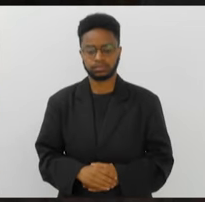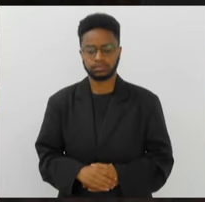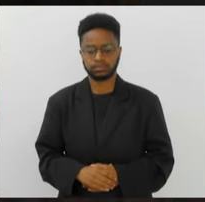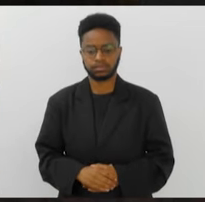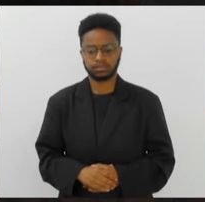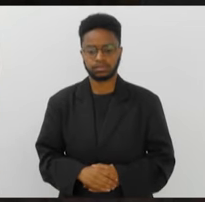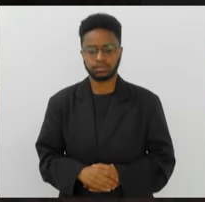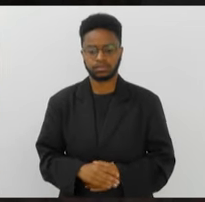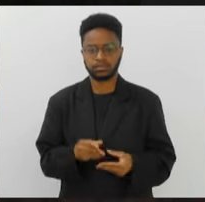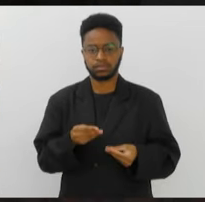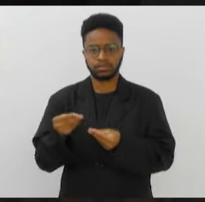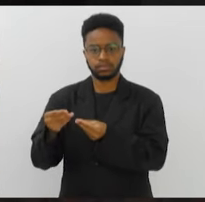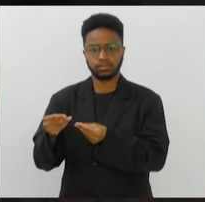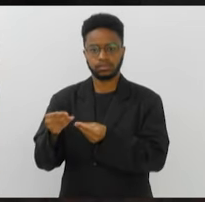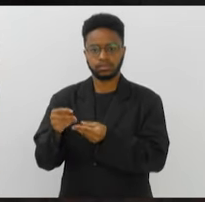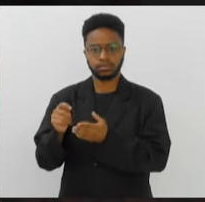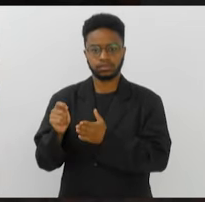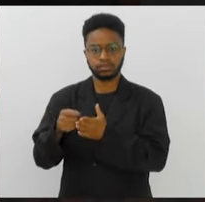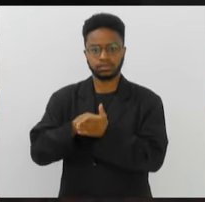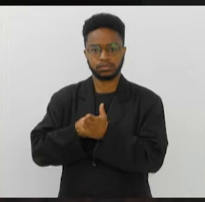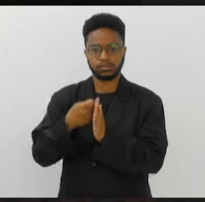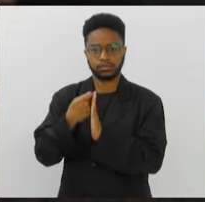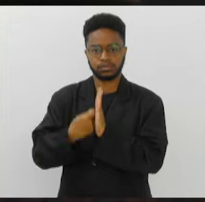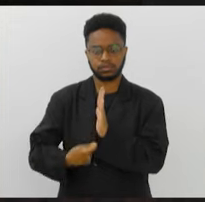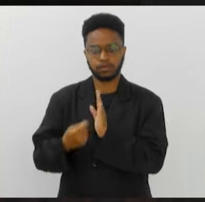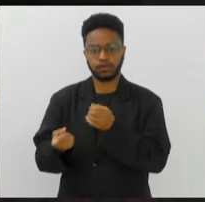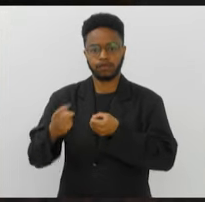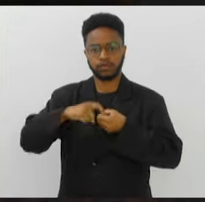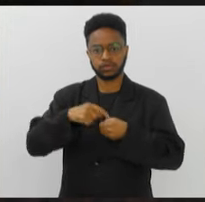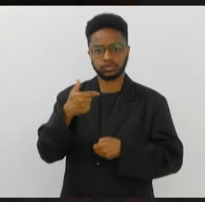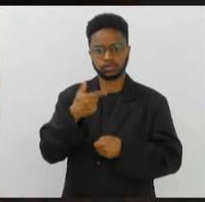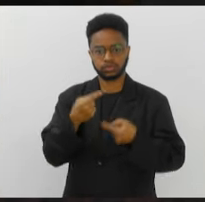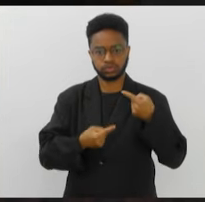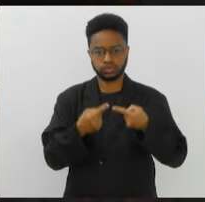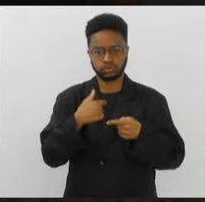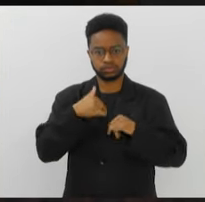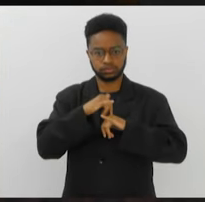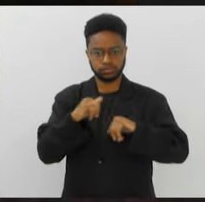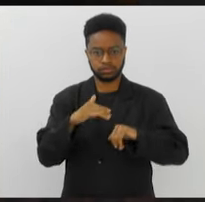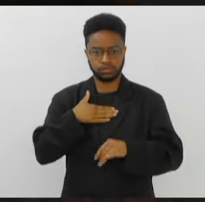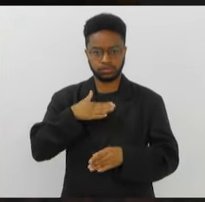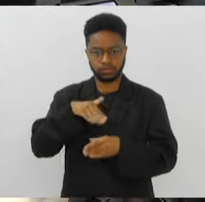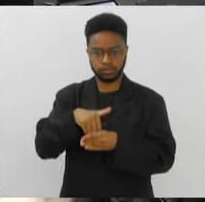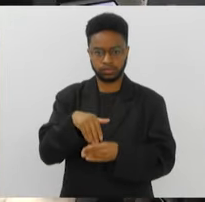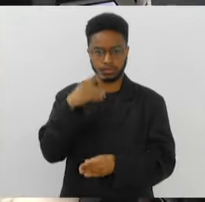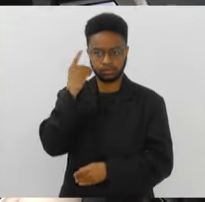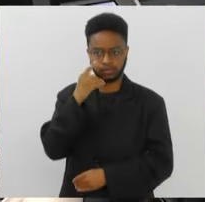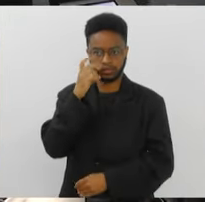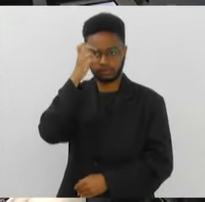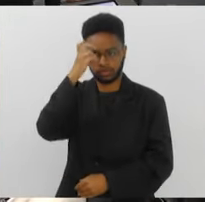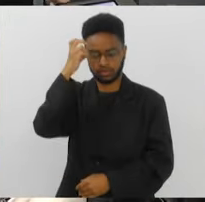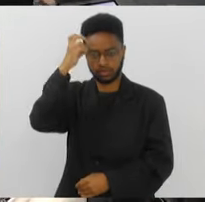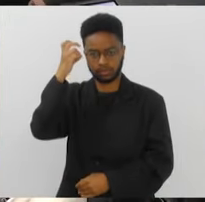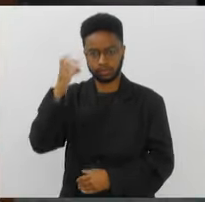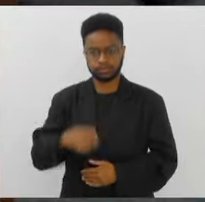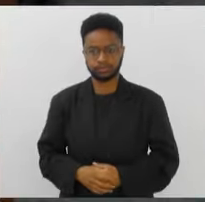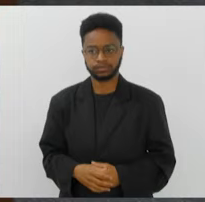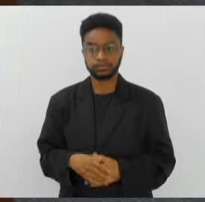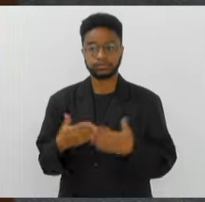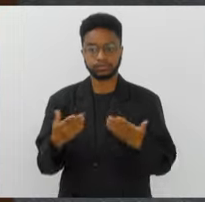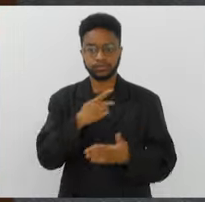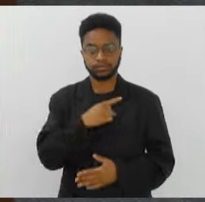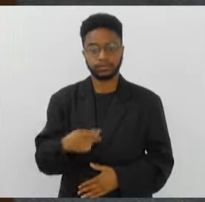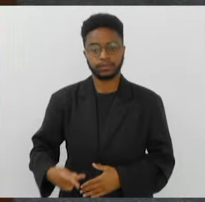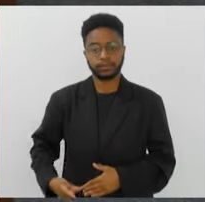aprovado. Vai a redação do vencido para a segunda discussão. Declaração de voto, presidente. Deputada Verônica, por favor. Presidente, em